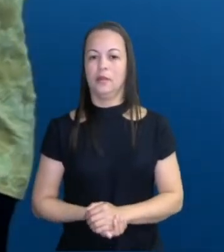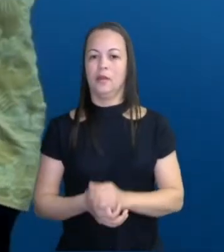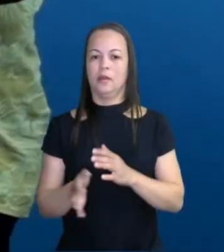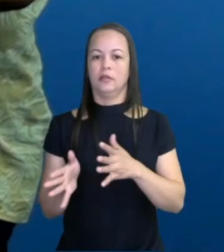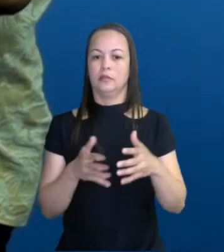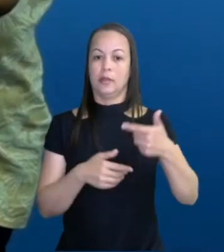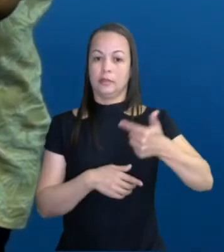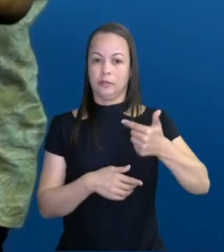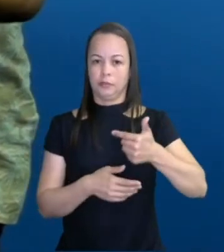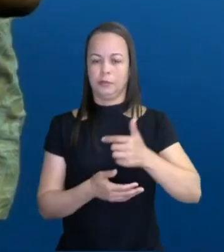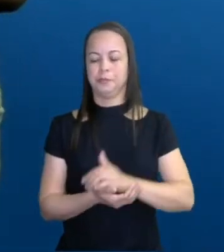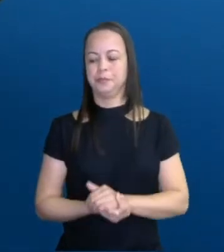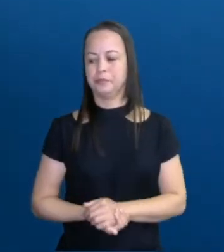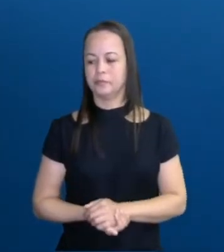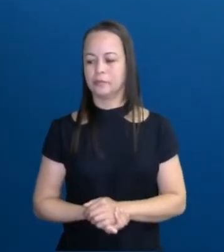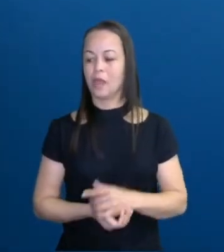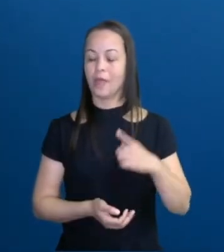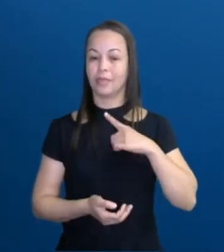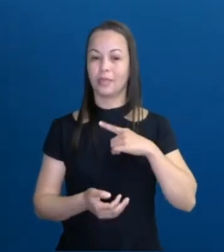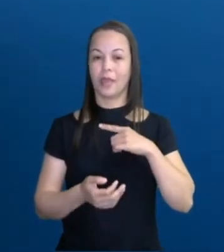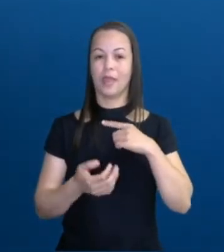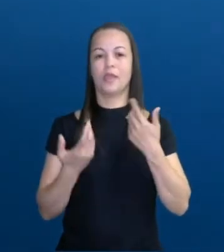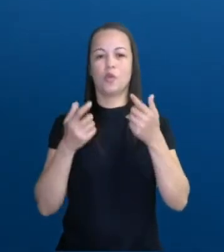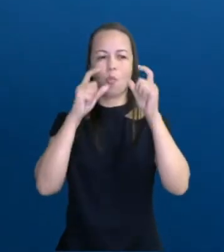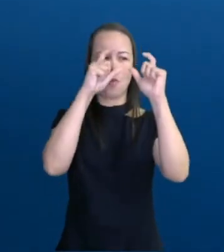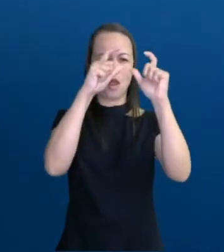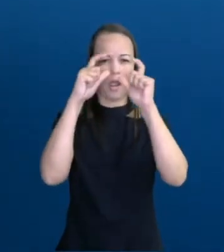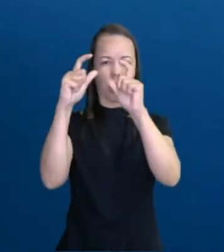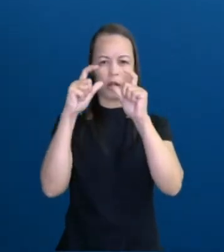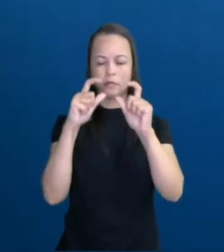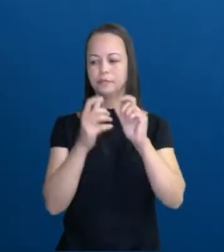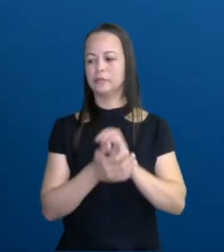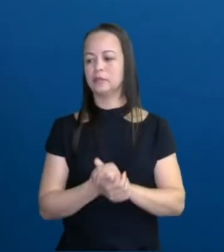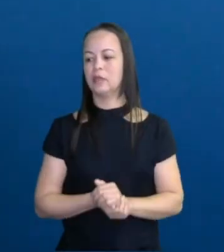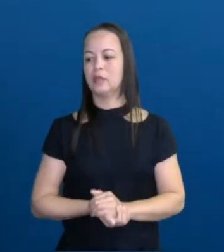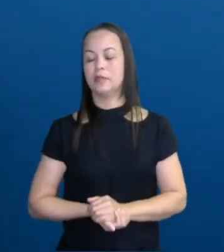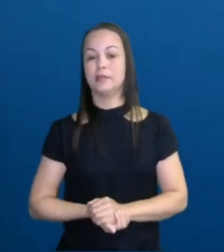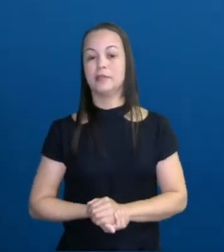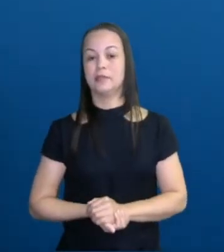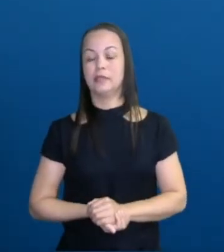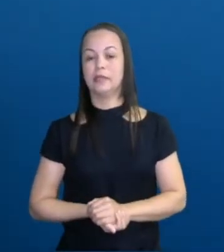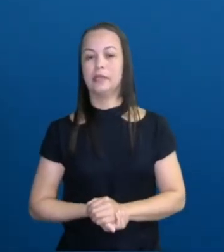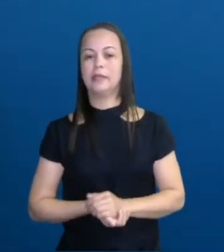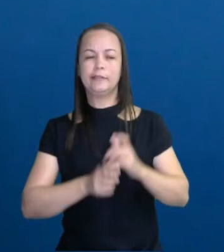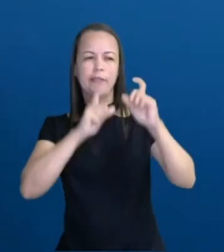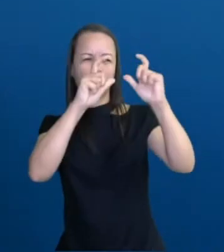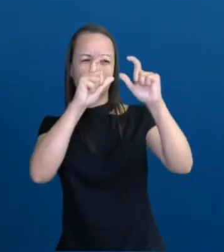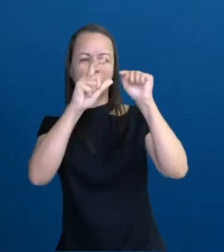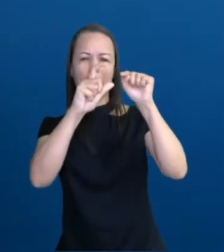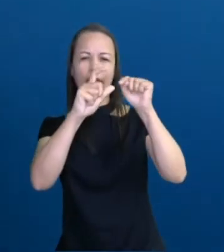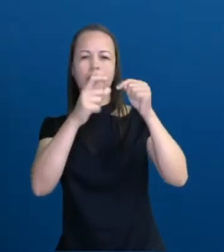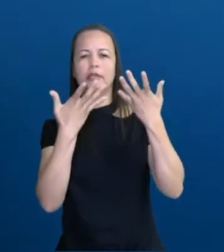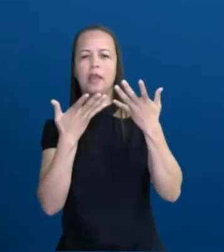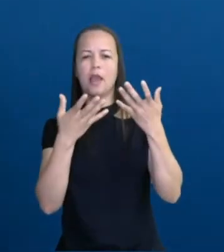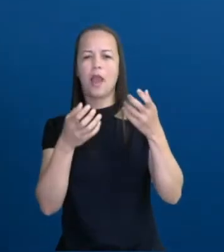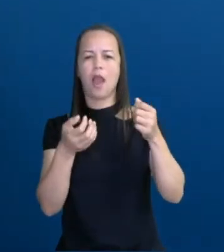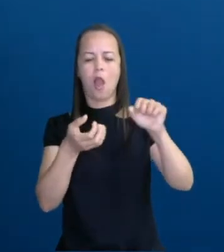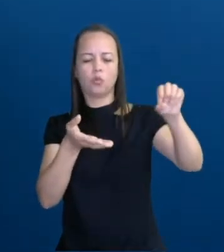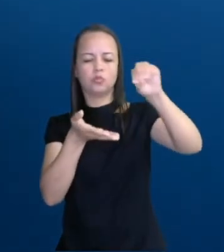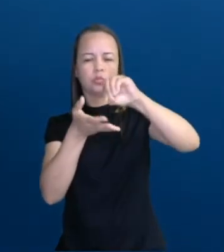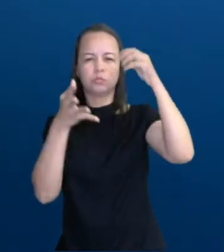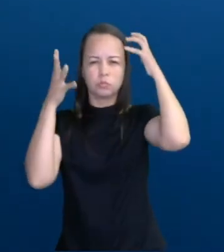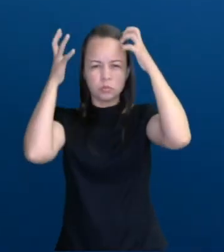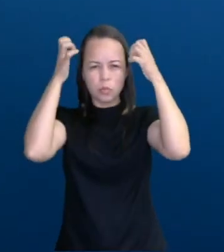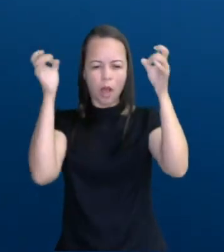Próxima questão. Tem uma tirinha, né, do Garfield e ele diz o seguinte, ó, acabou o shampoo.